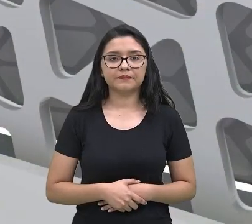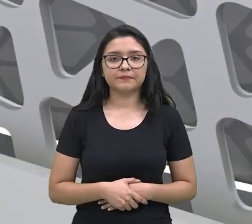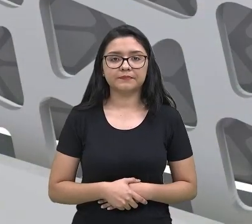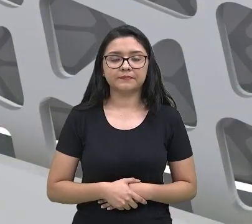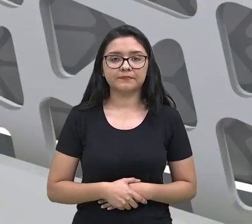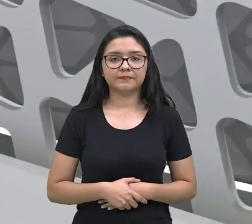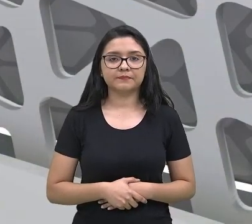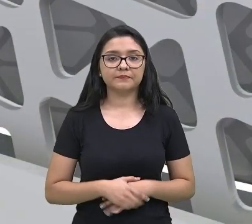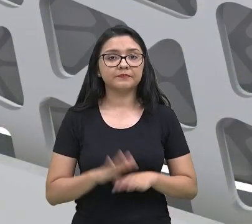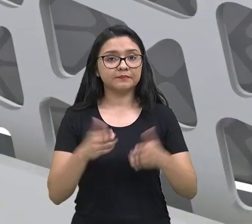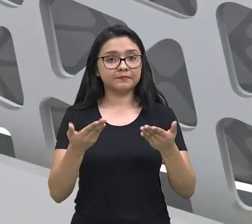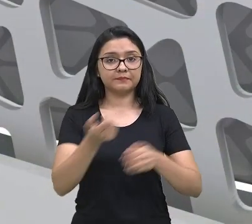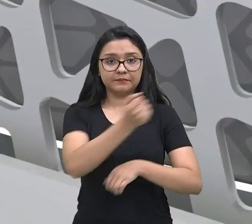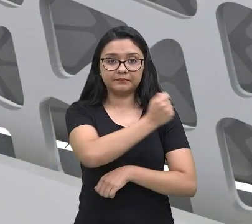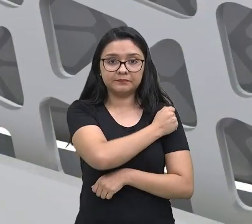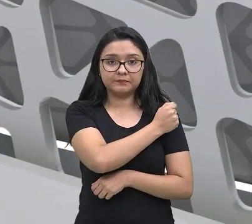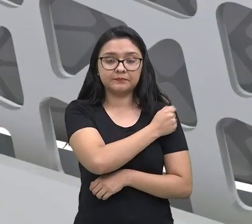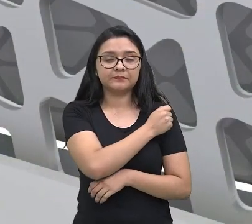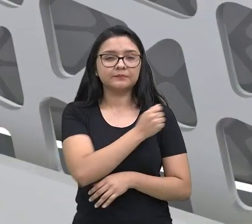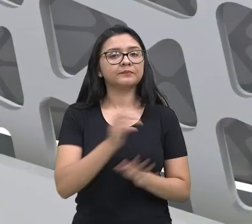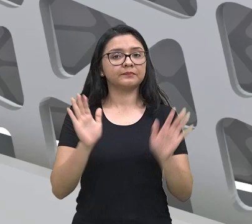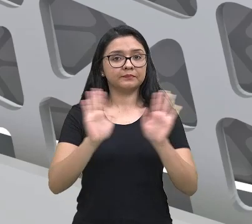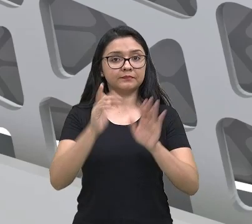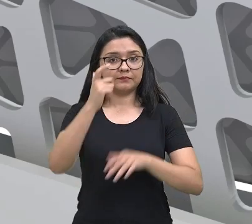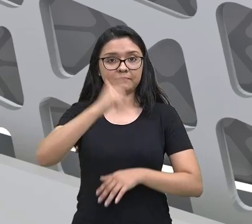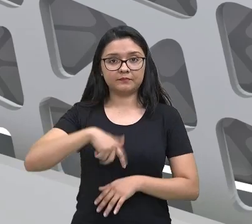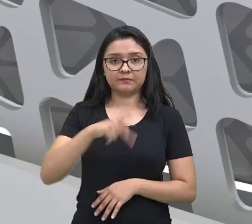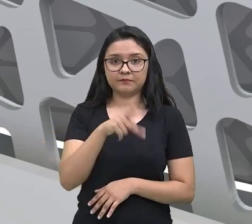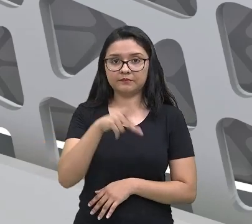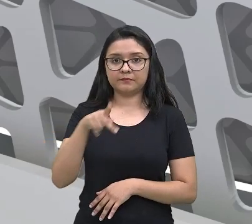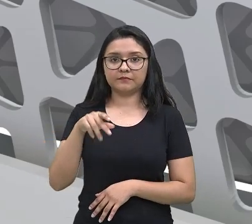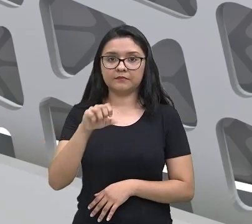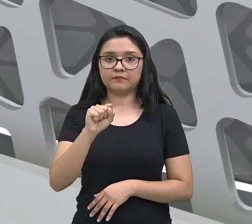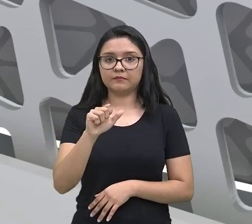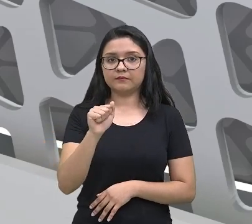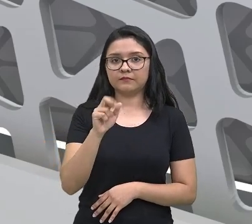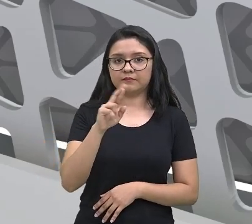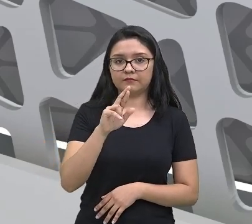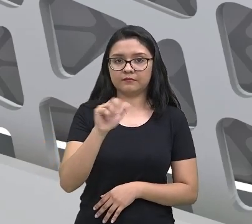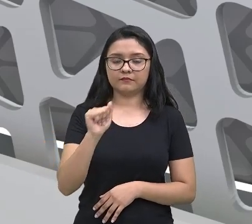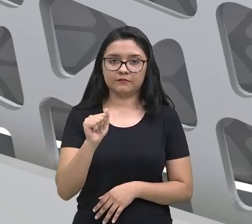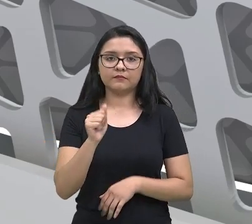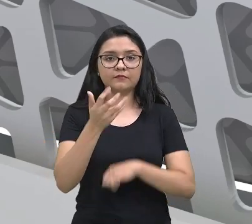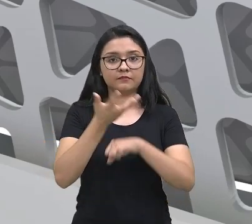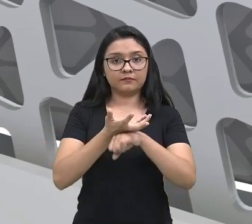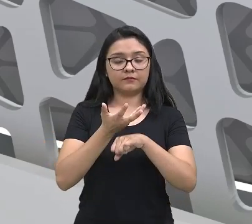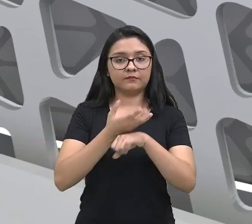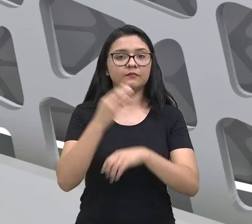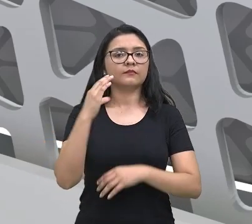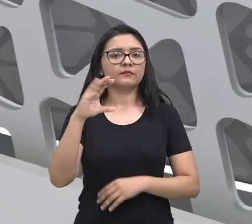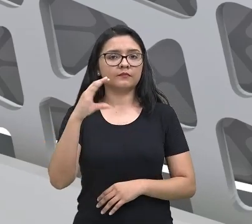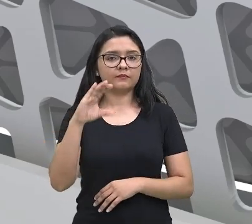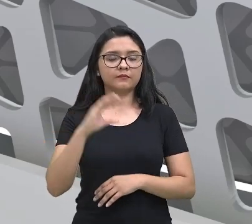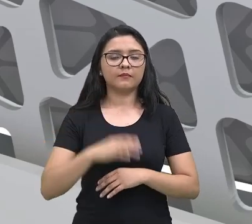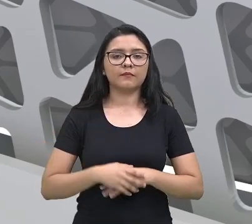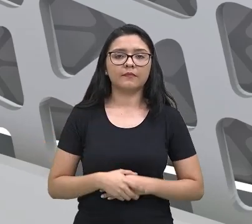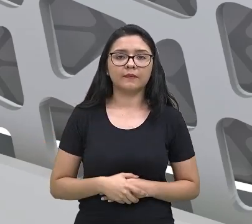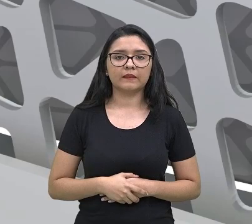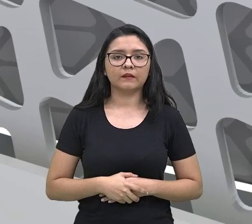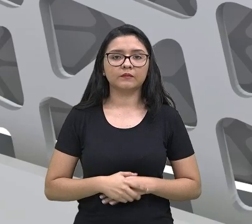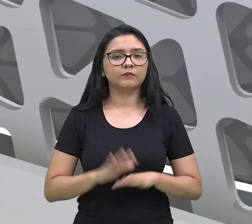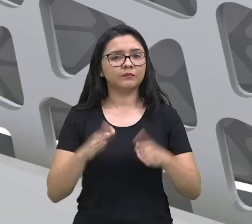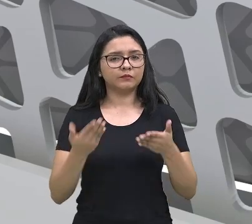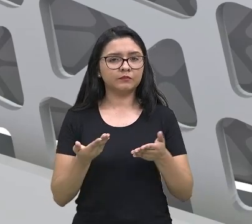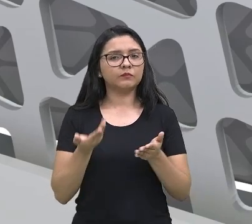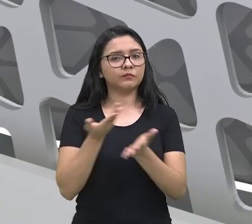Muito bem, queridos! Olá, eu sou a professora Sara Arinana, professora de Ciências. A gente está aí para mais